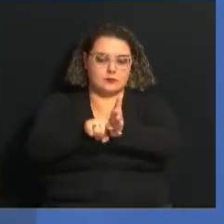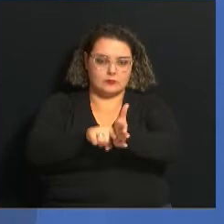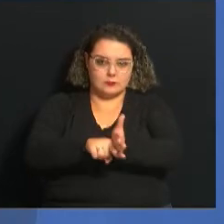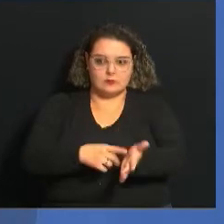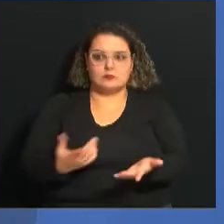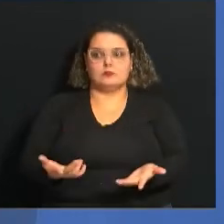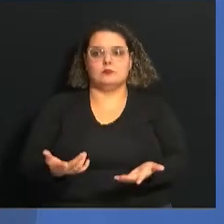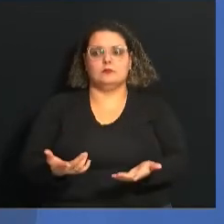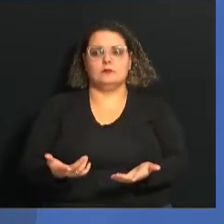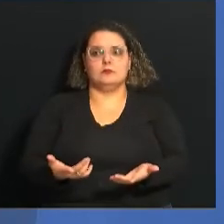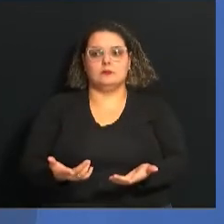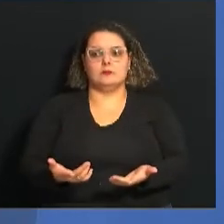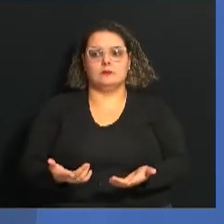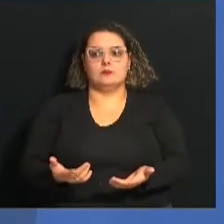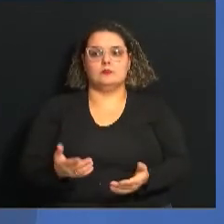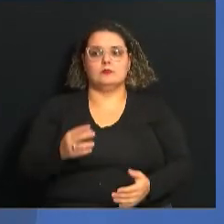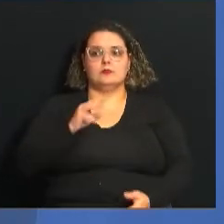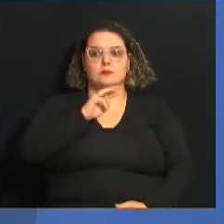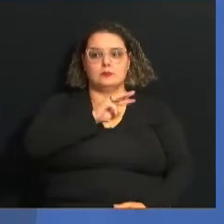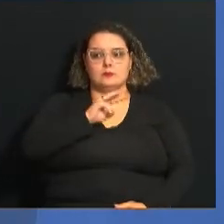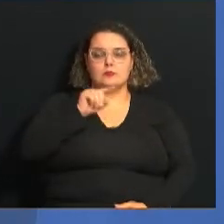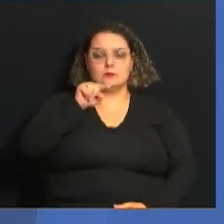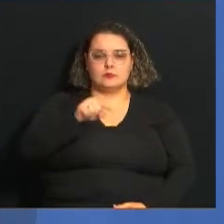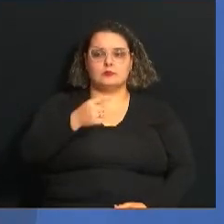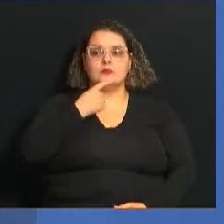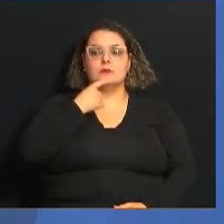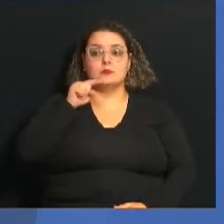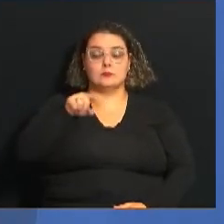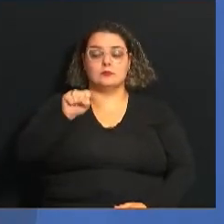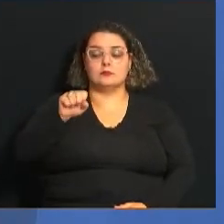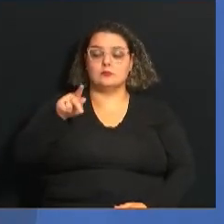isso, então entra lá no campinas.sp.gov.br